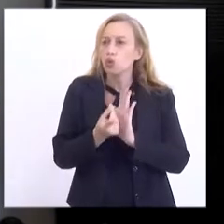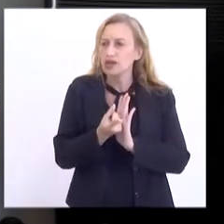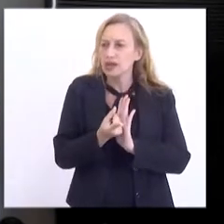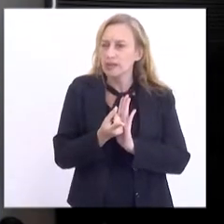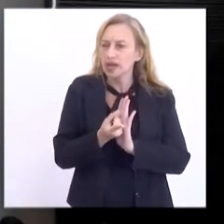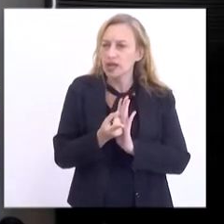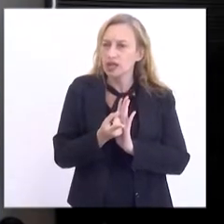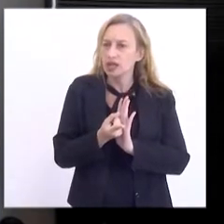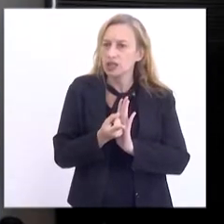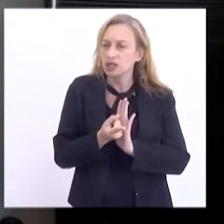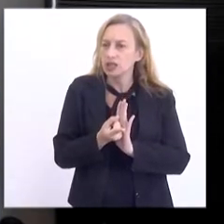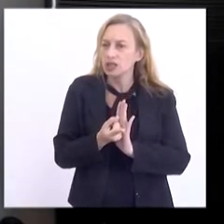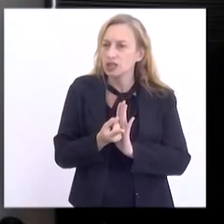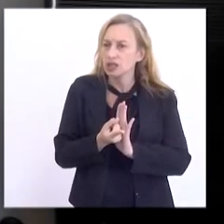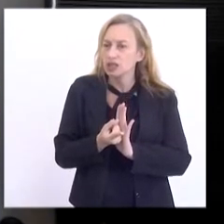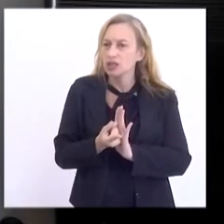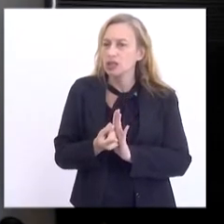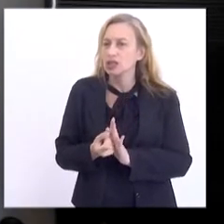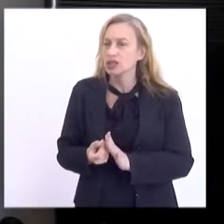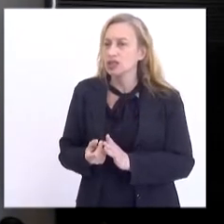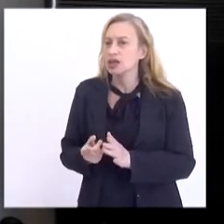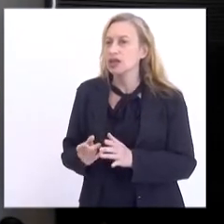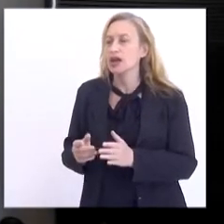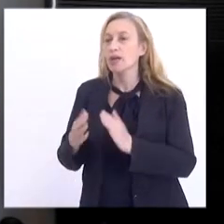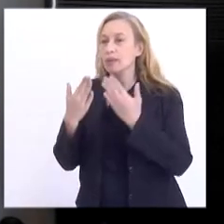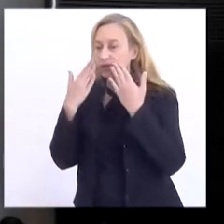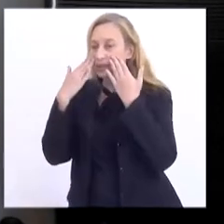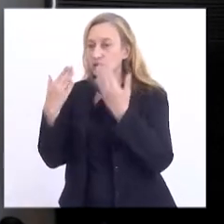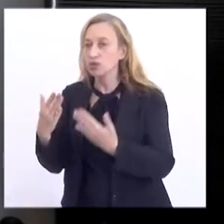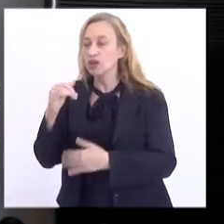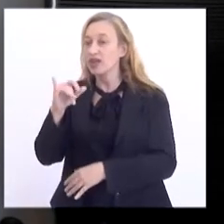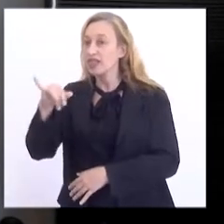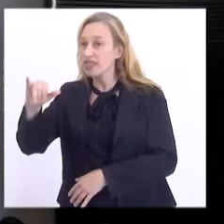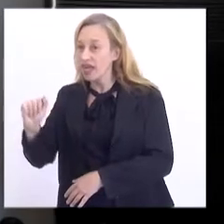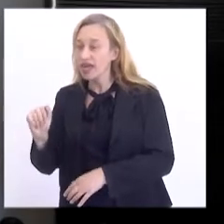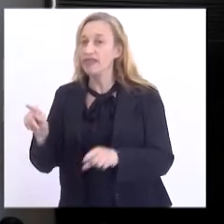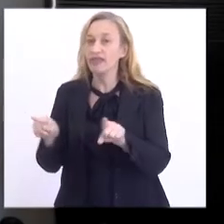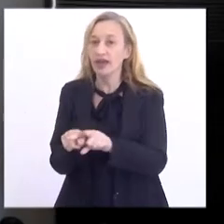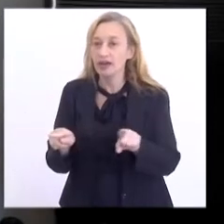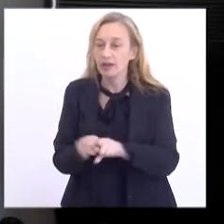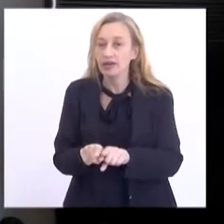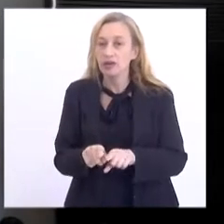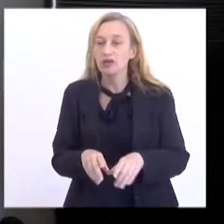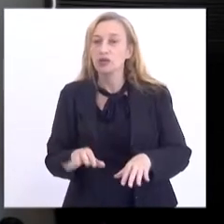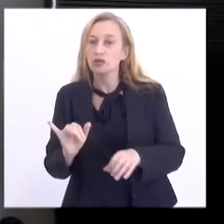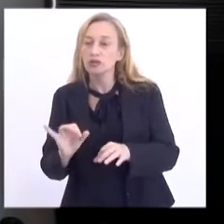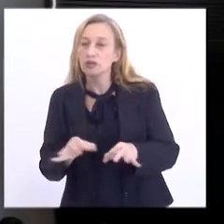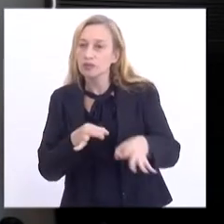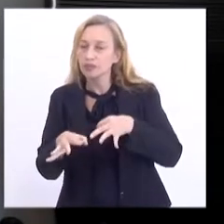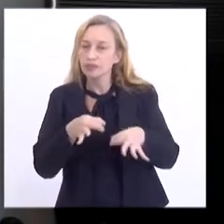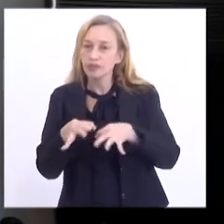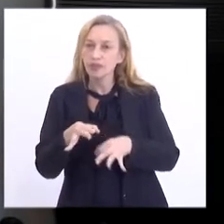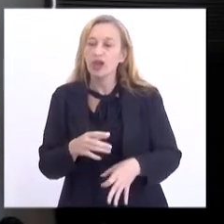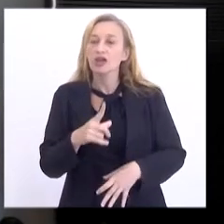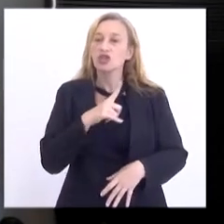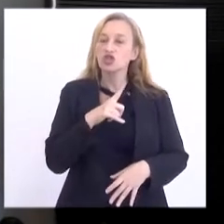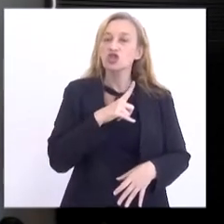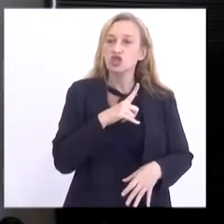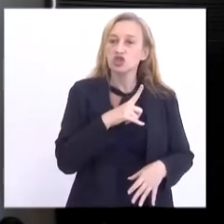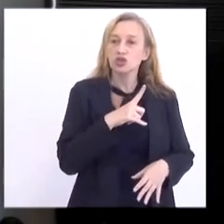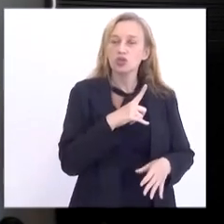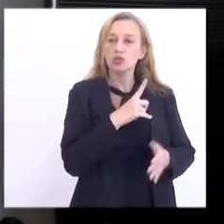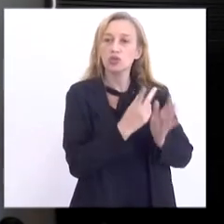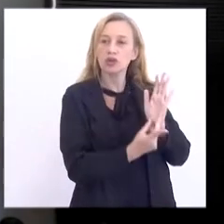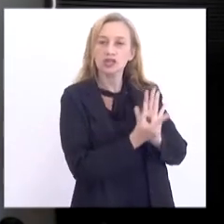que esteve a cargo do ideia que apresentou uma implementação também aquém do planejado havia uma dotação